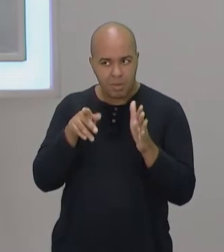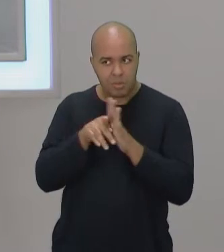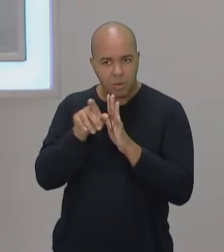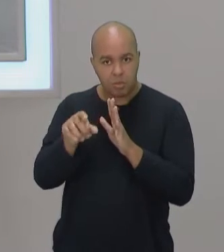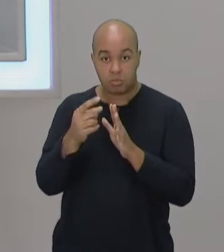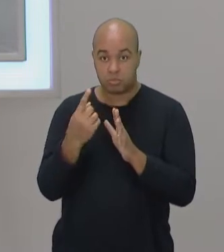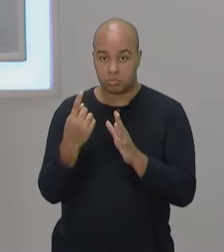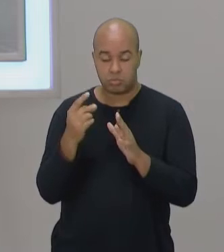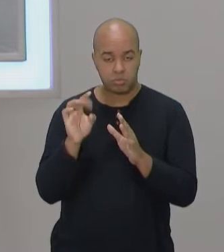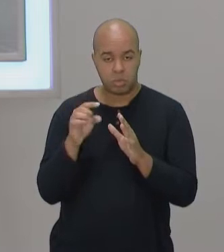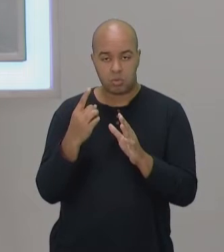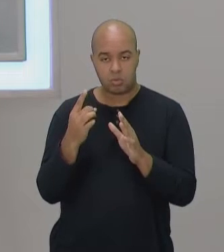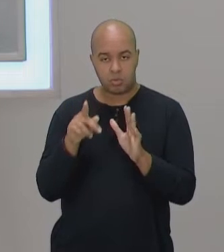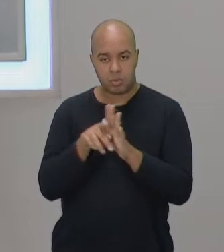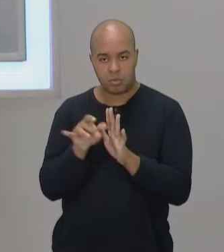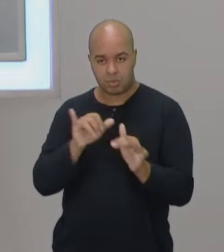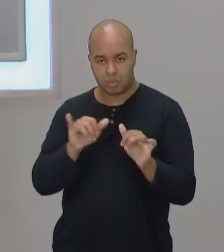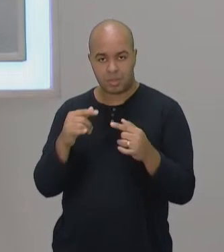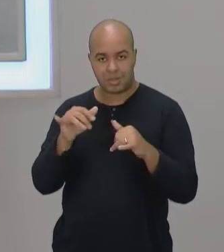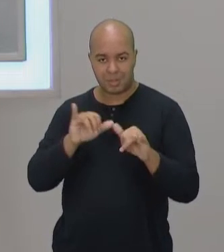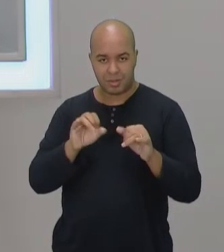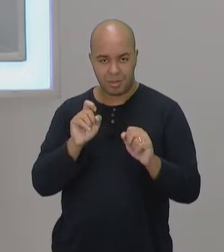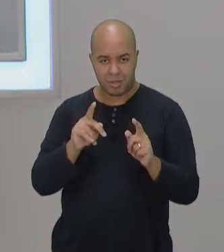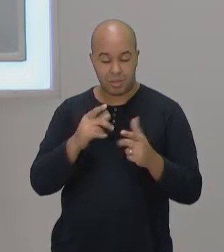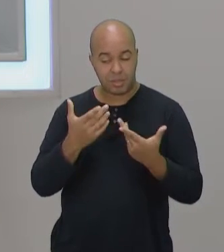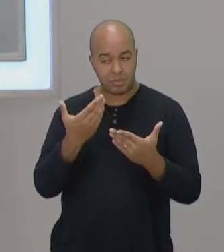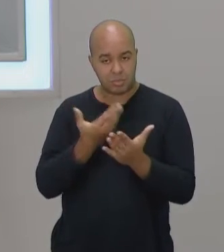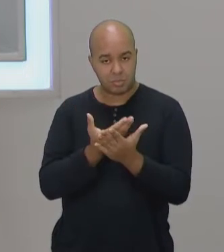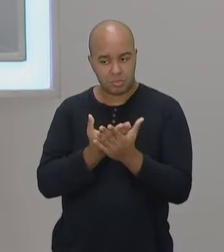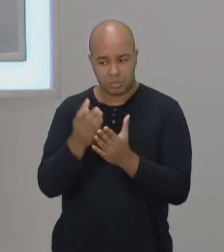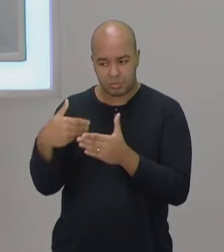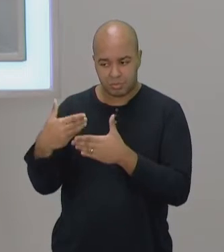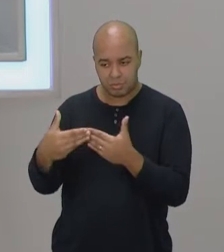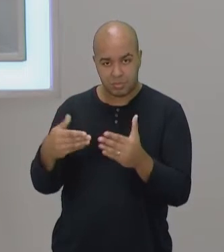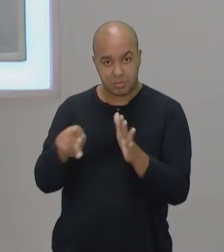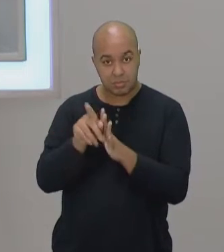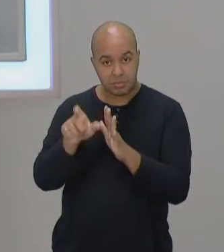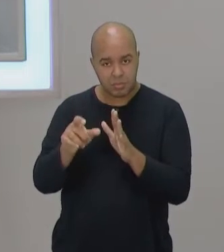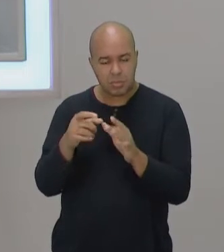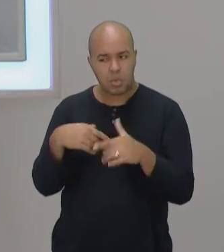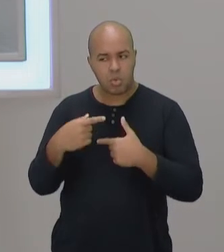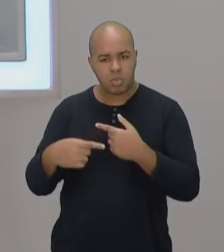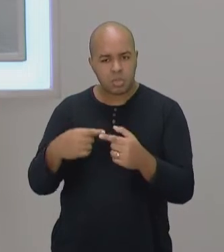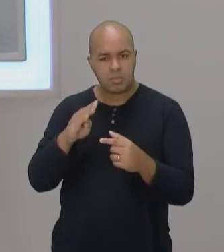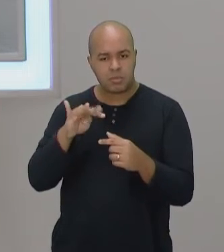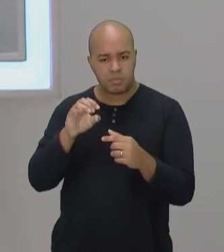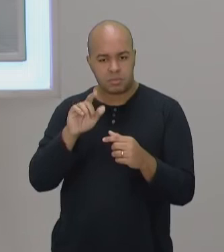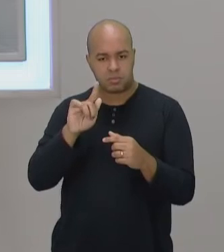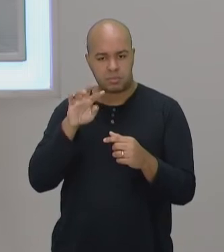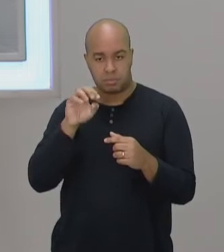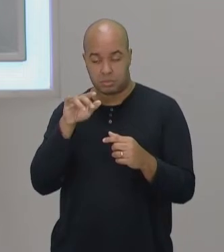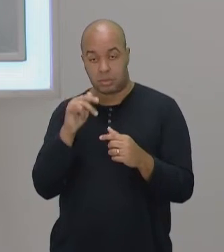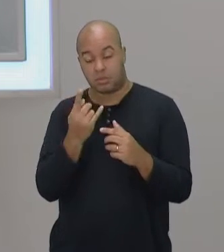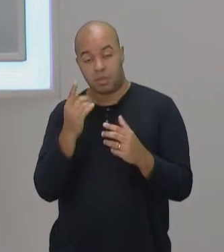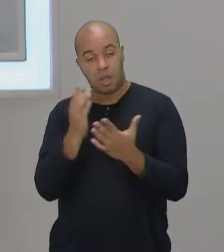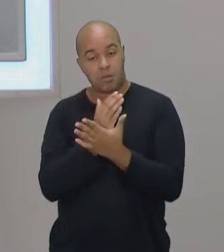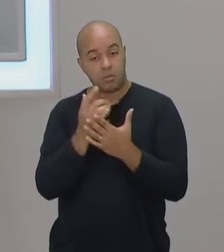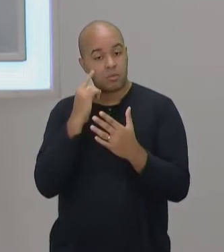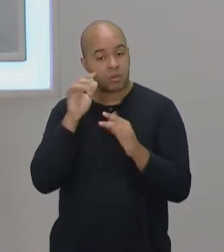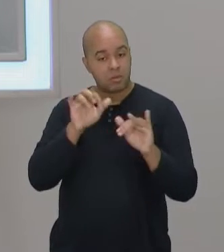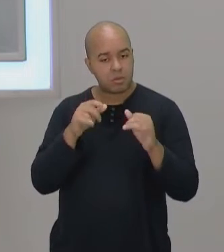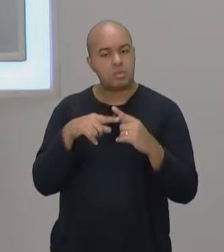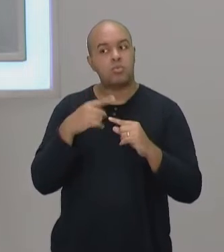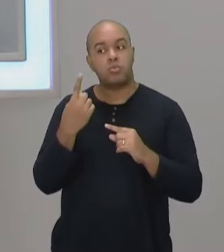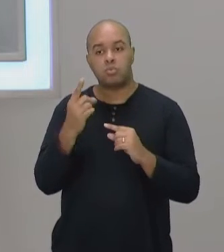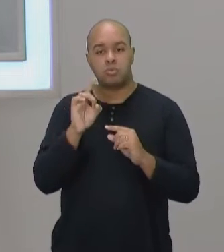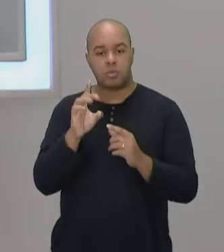num único elemento químico, certo? Estudem a trajetória, o ciclo biogeoquímico de um determinado elemento, de